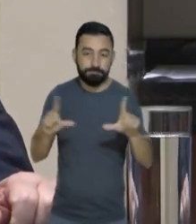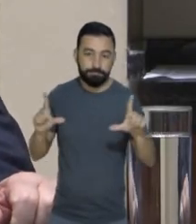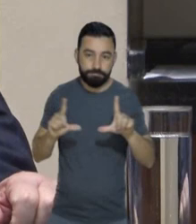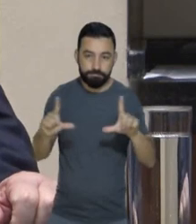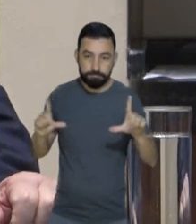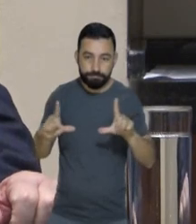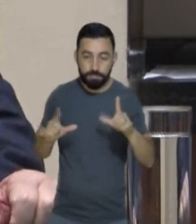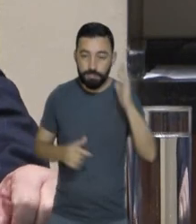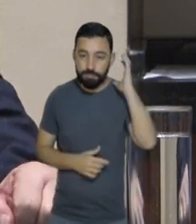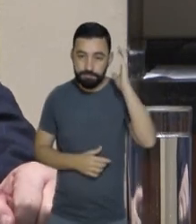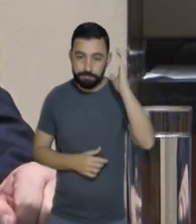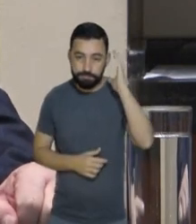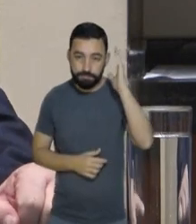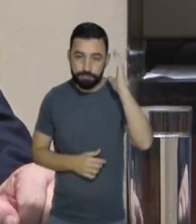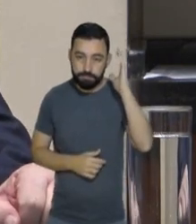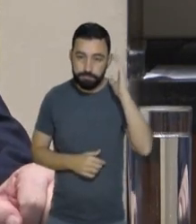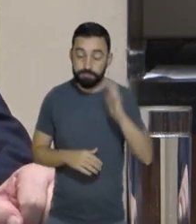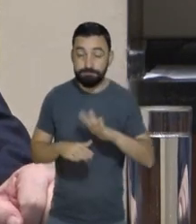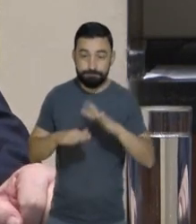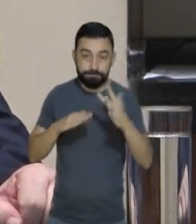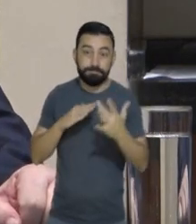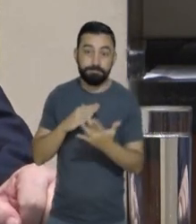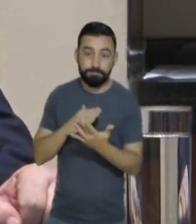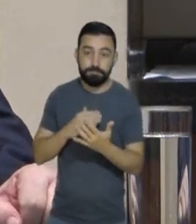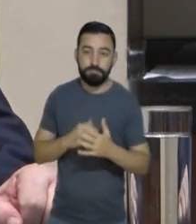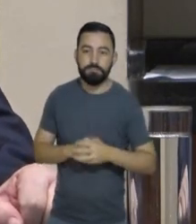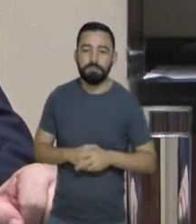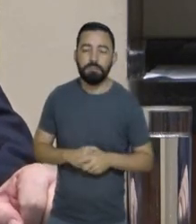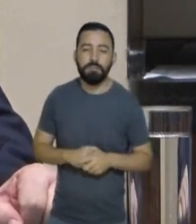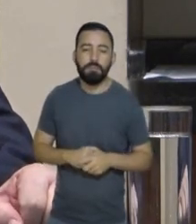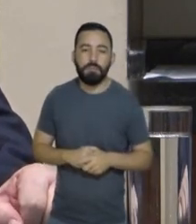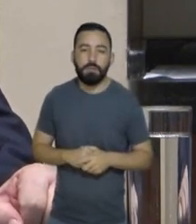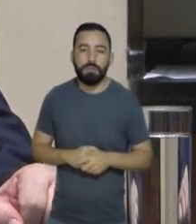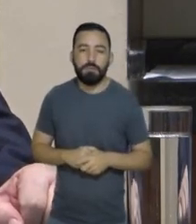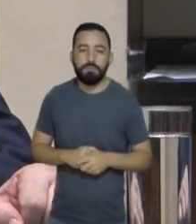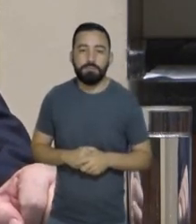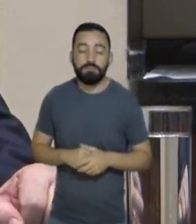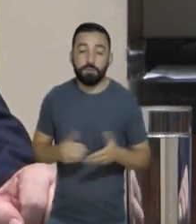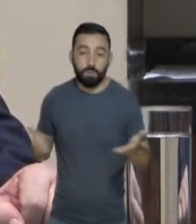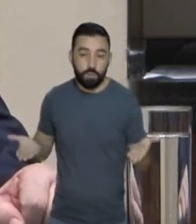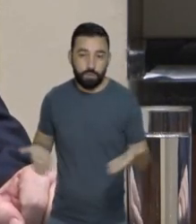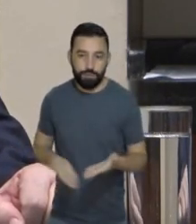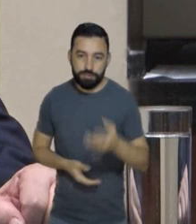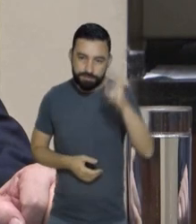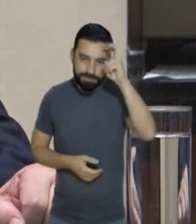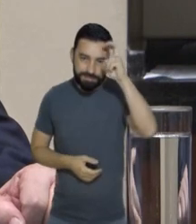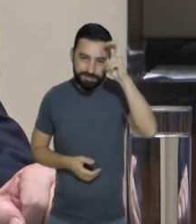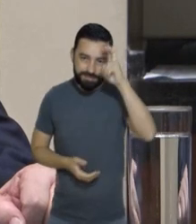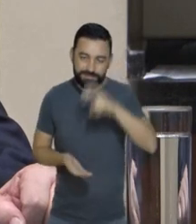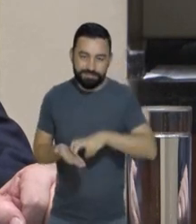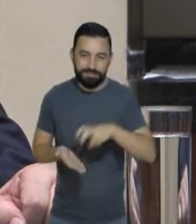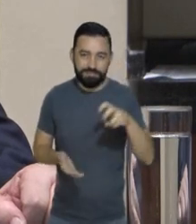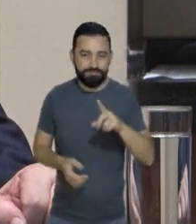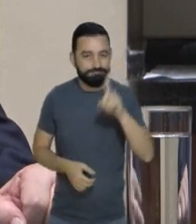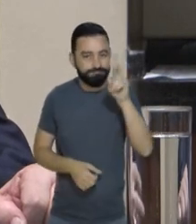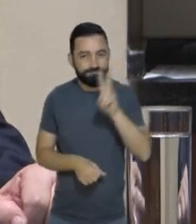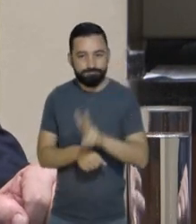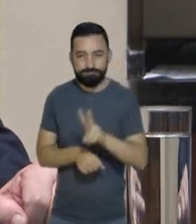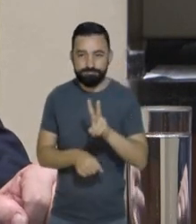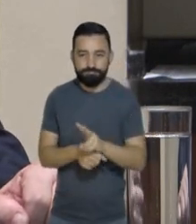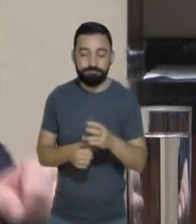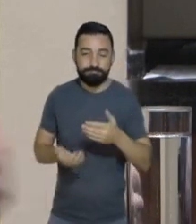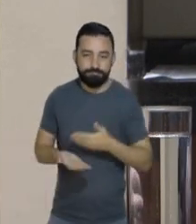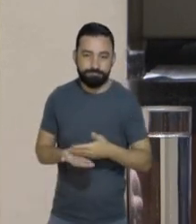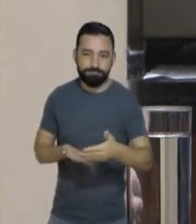rádio digital, redes sociais. Nesta quinta-feira de manhã, sob a proteção de Deus,